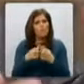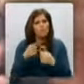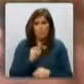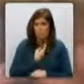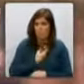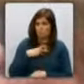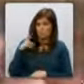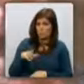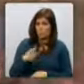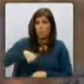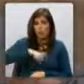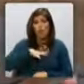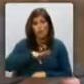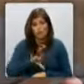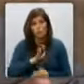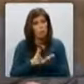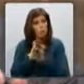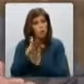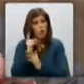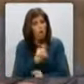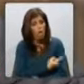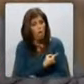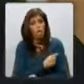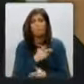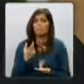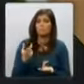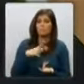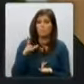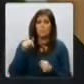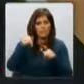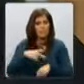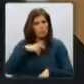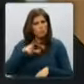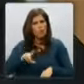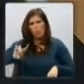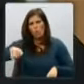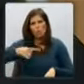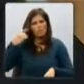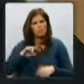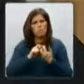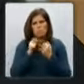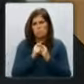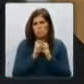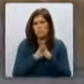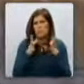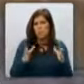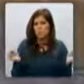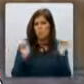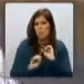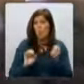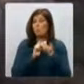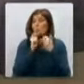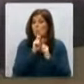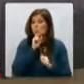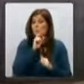portugueses. E nós queremos continuar a ser portugueses. E, portanto, aqui em Portugal não deverá haver grandes problemas sobre isso. O problema que poderá haver